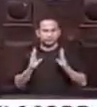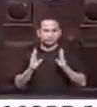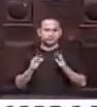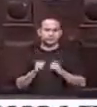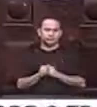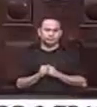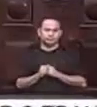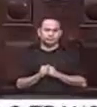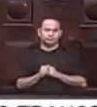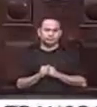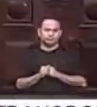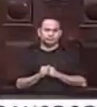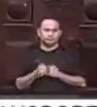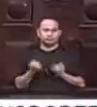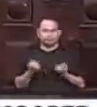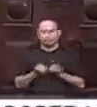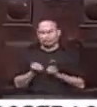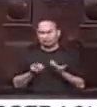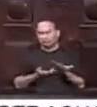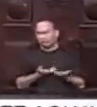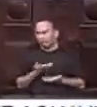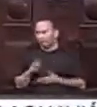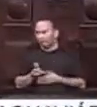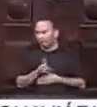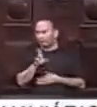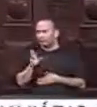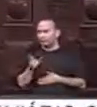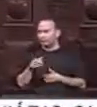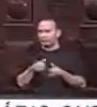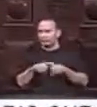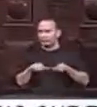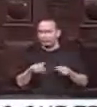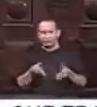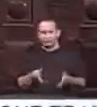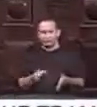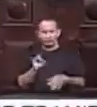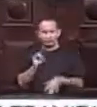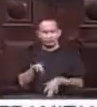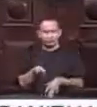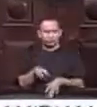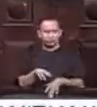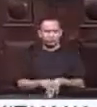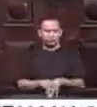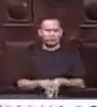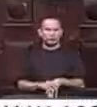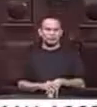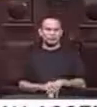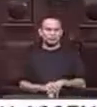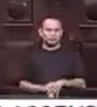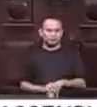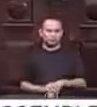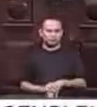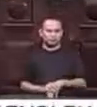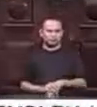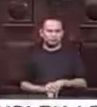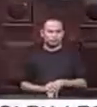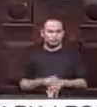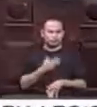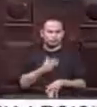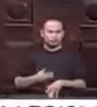utilização de automóveis, e ficando só para os cargos realmente